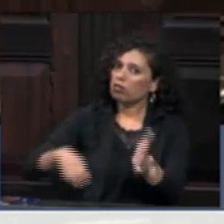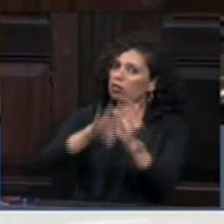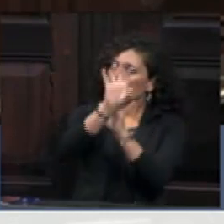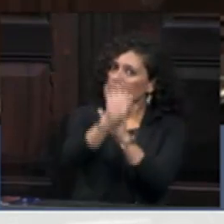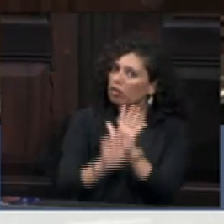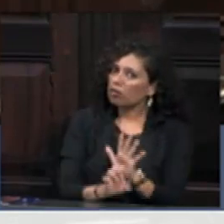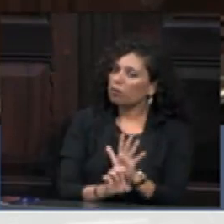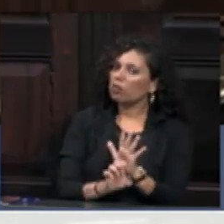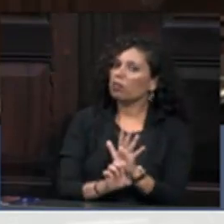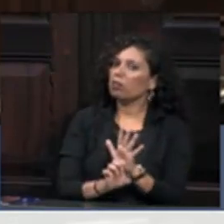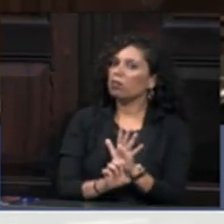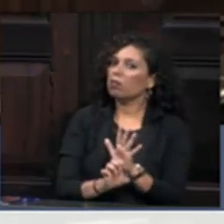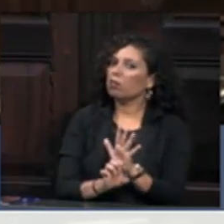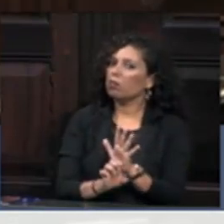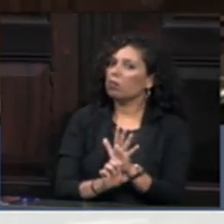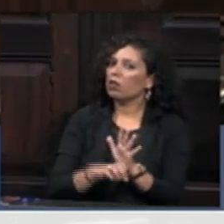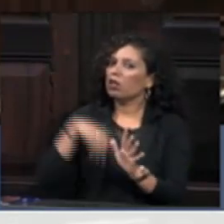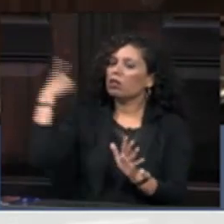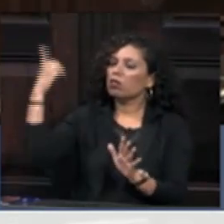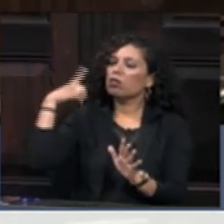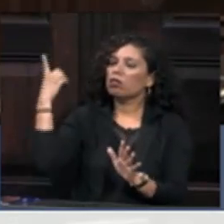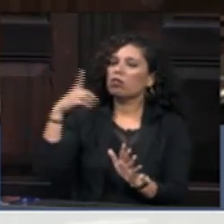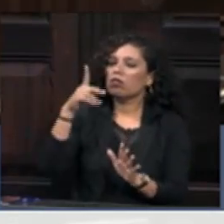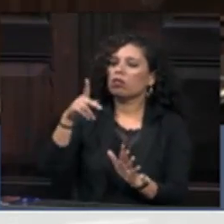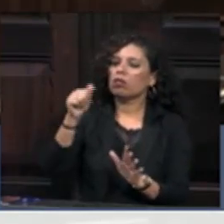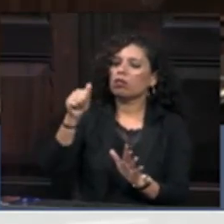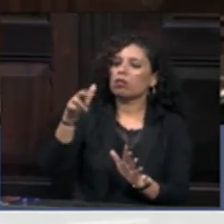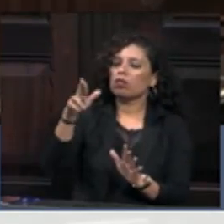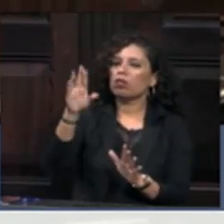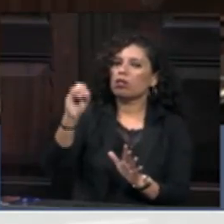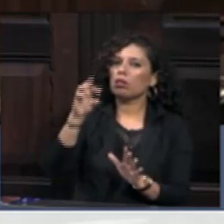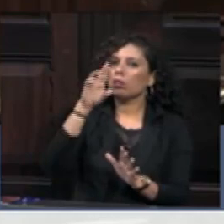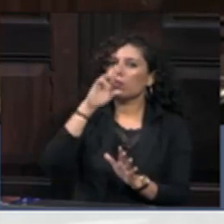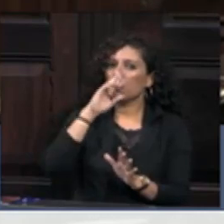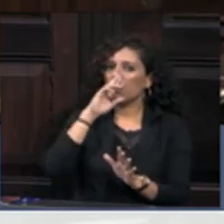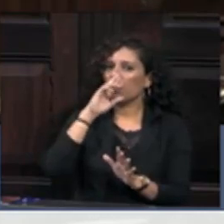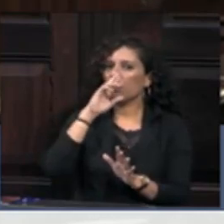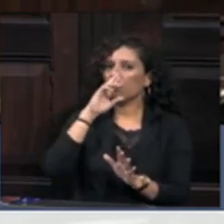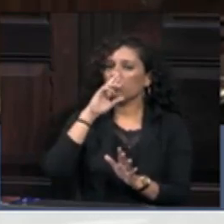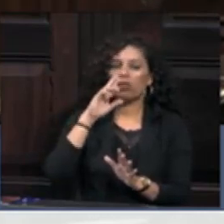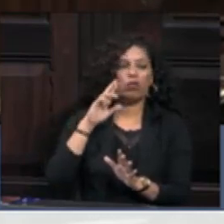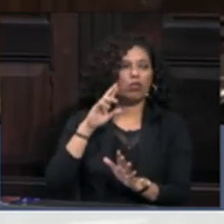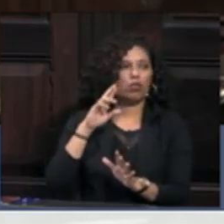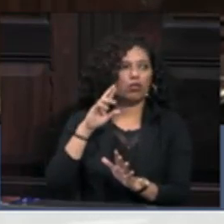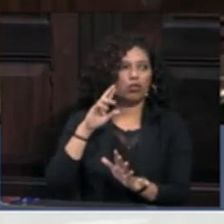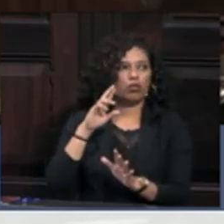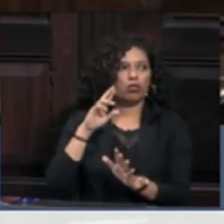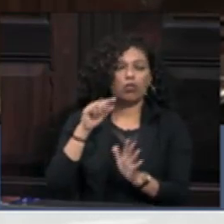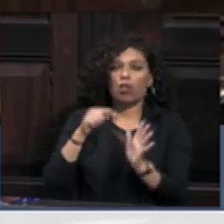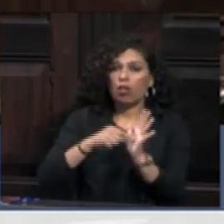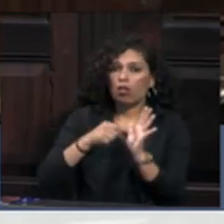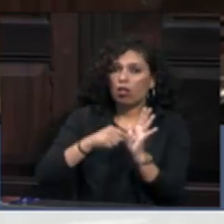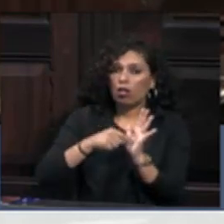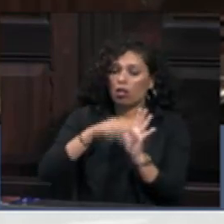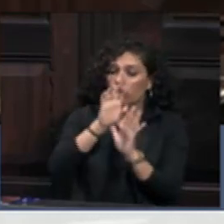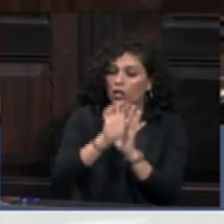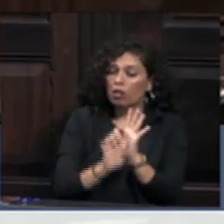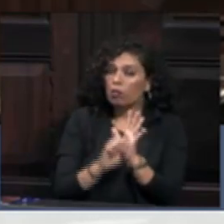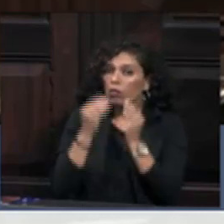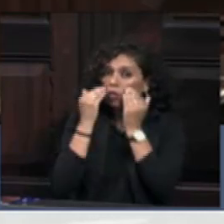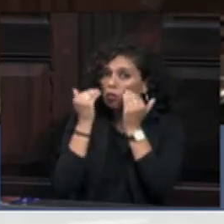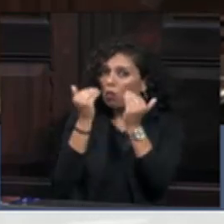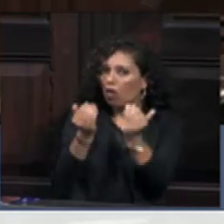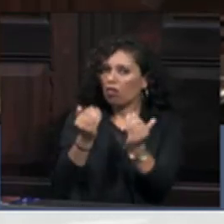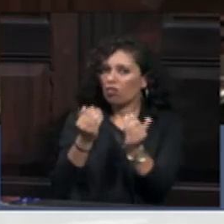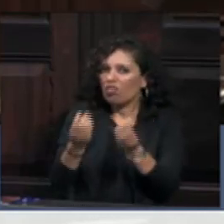emenda do deputado Paulo Ramos, que impede que a SEDAI seja